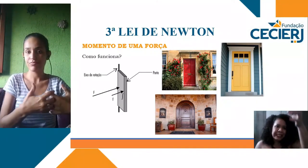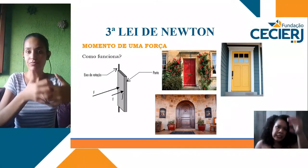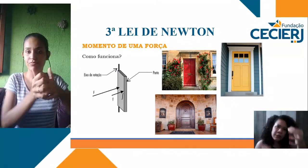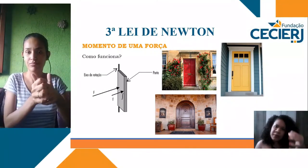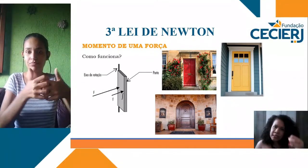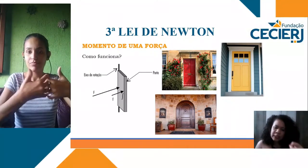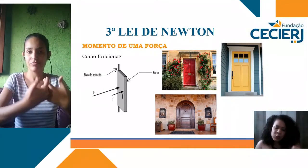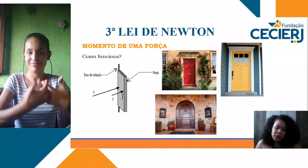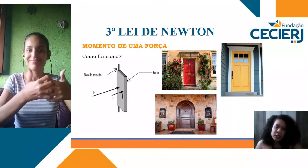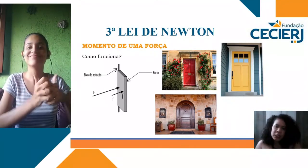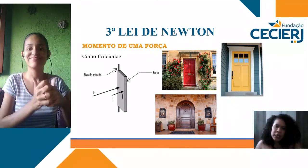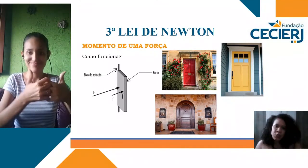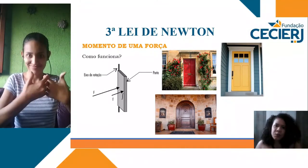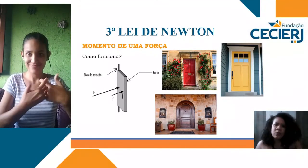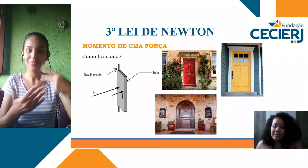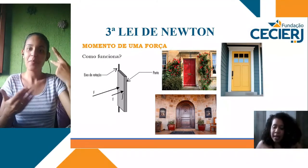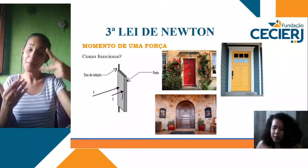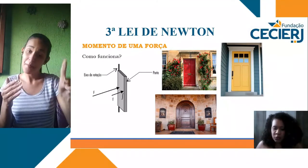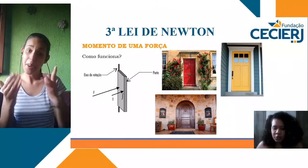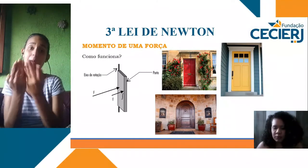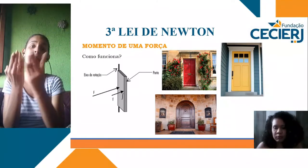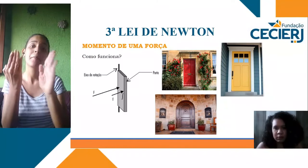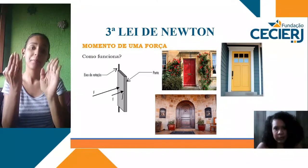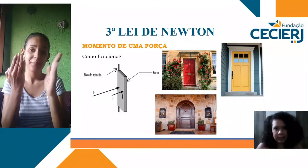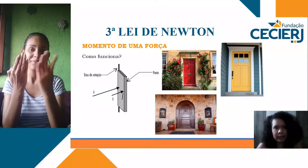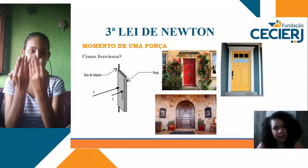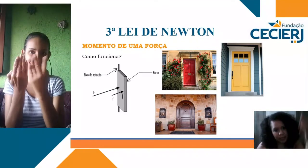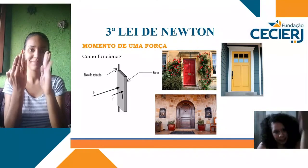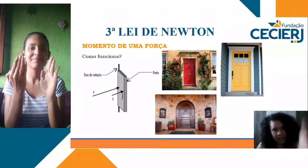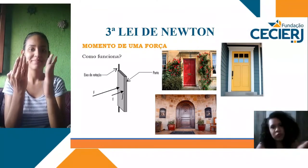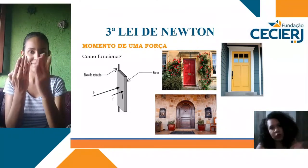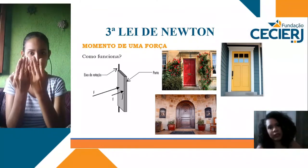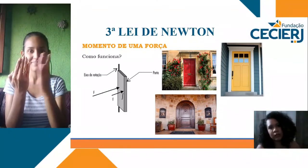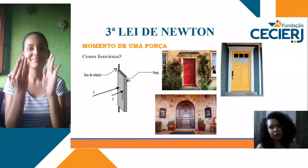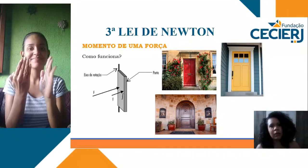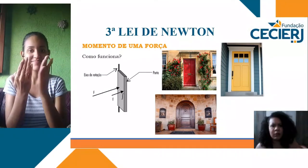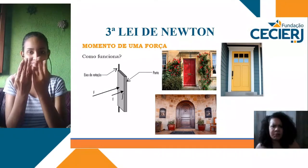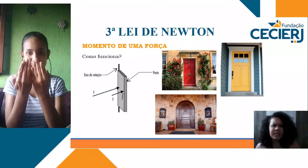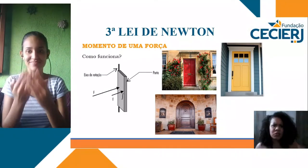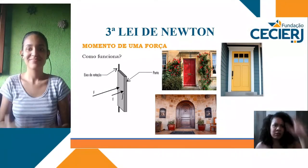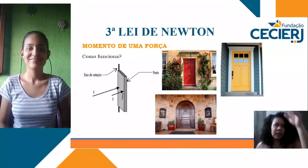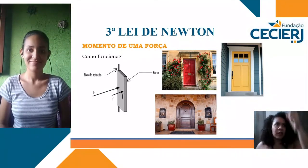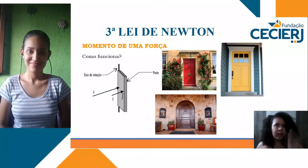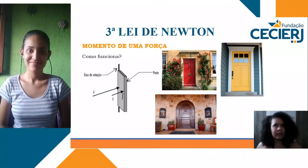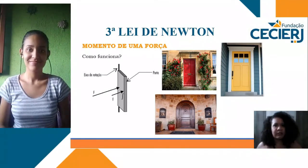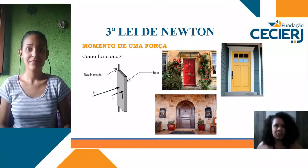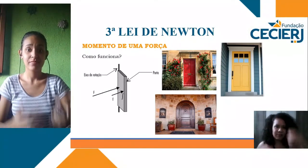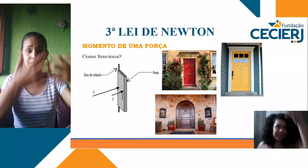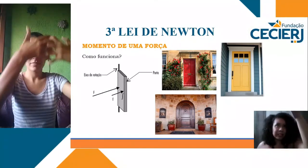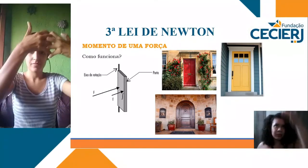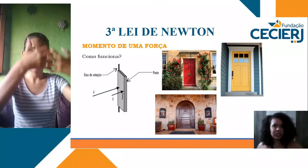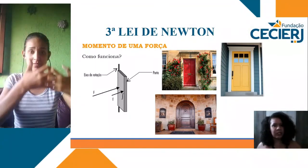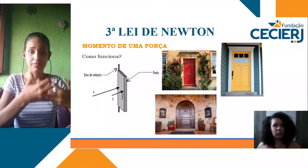uma linha que passa exatamente por esses 3 pinos certinho, beleza? Seria esse eixo de rotação, que faz sentido, né?